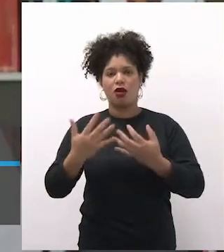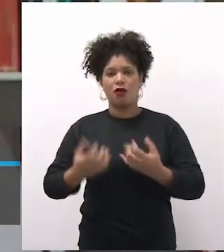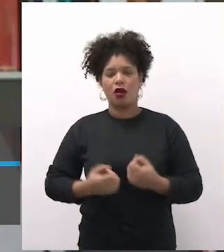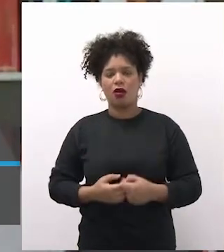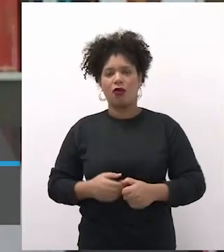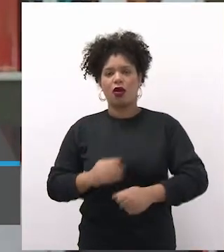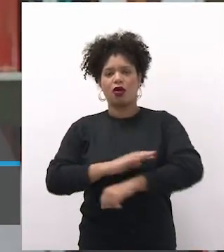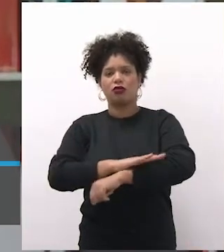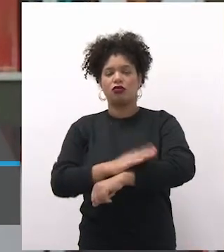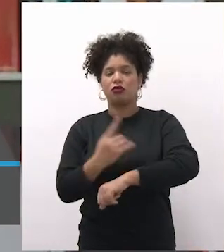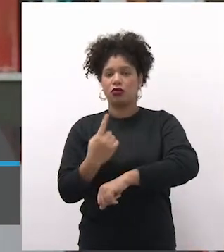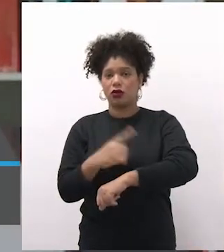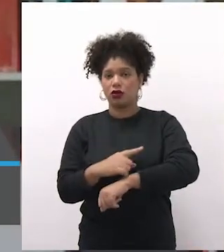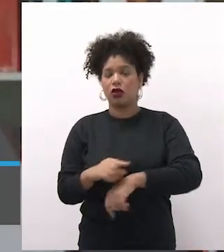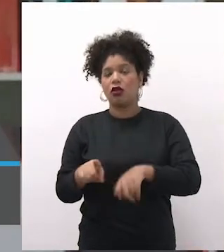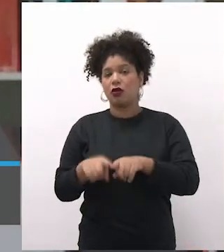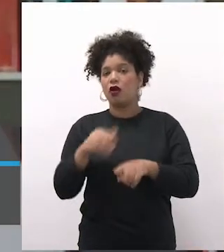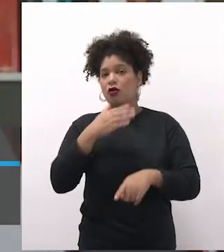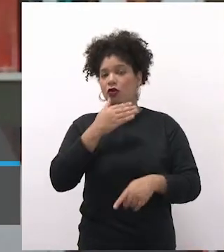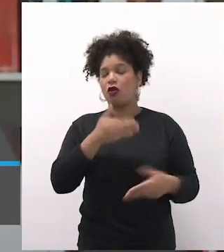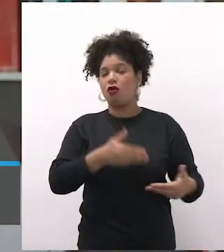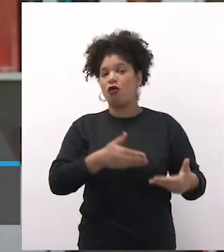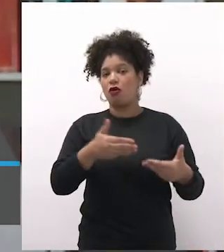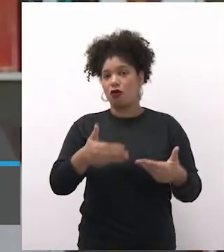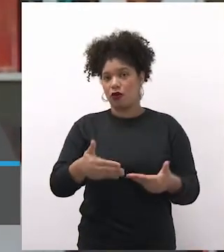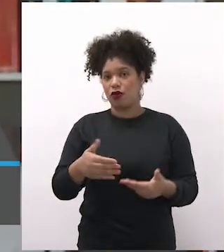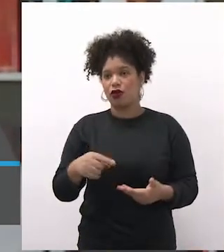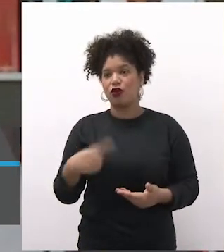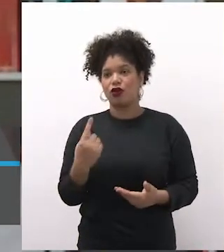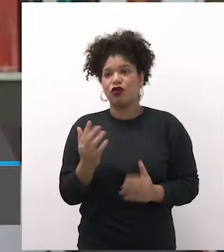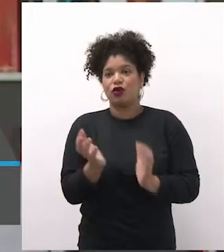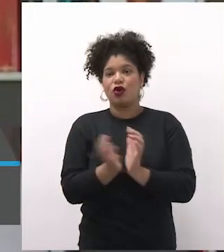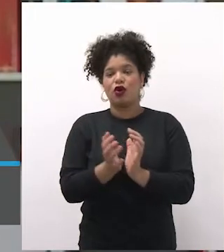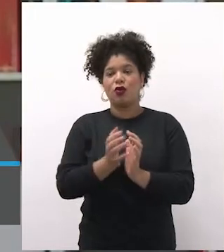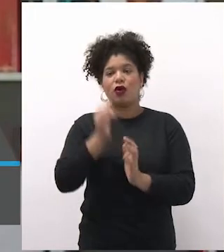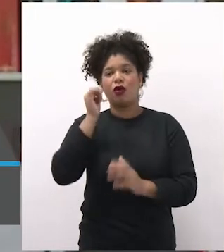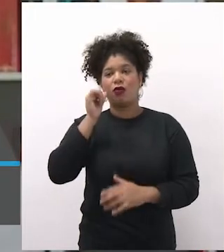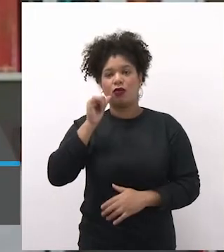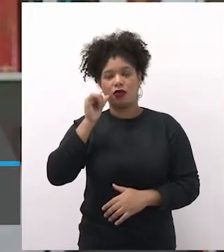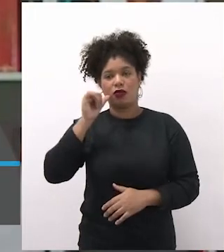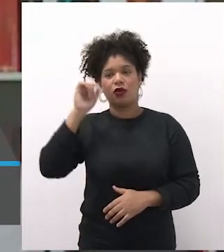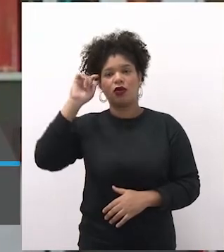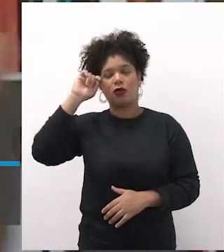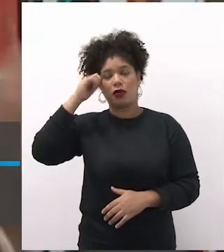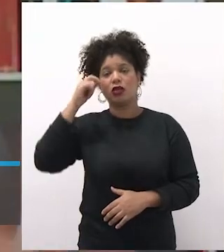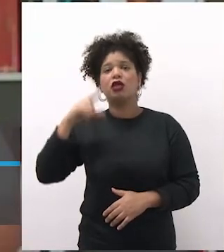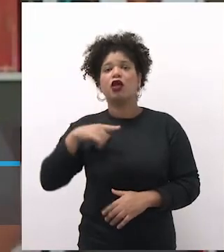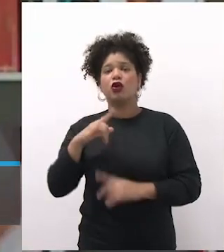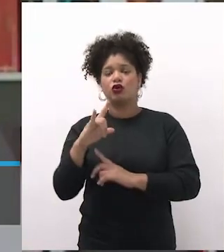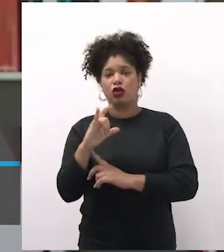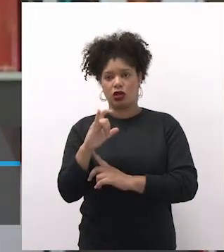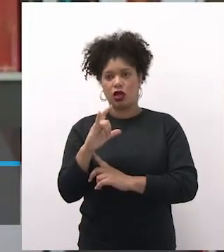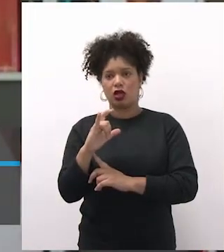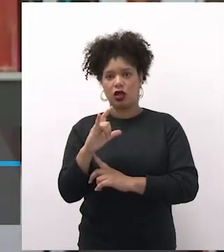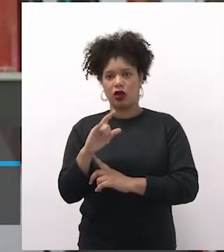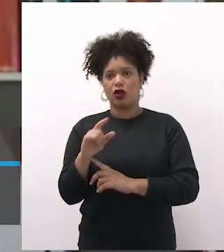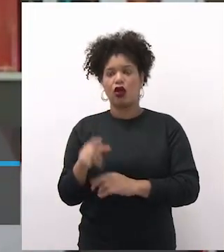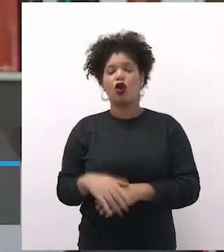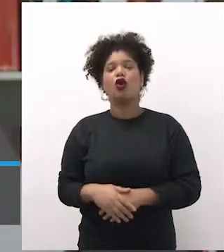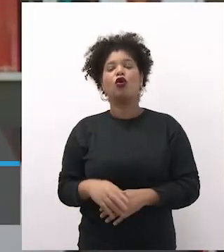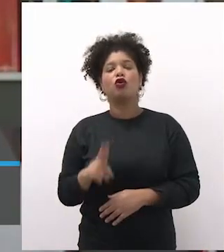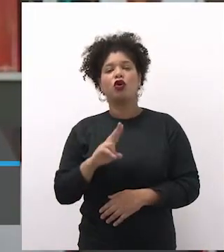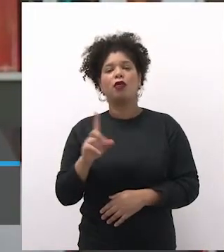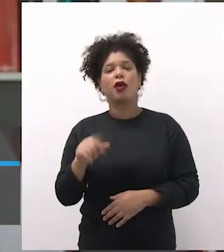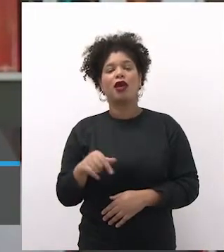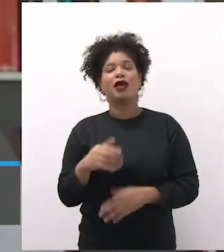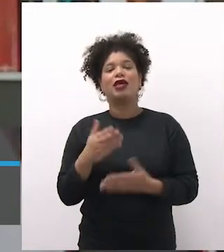o Lei das Mulheres Pretas, foi uma experiência linda. Quem quiser conhecer, existe o Instagram do Sala de Altas Habilidades, eu